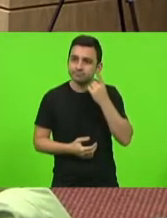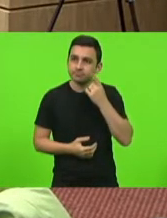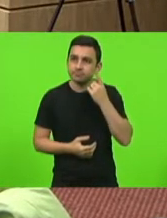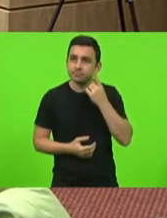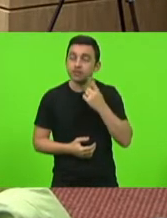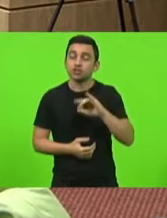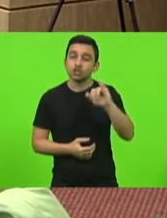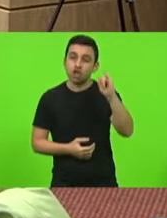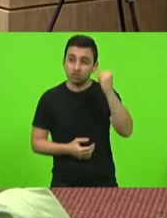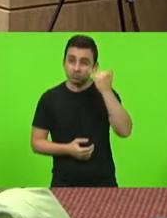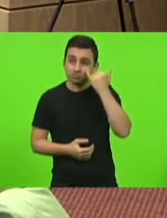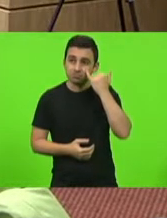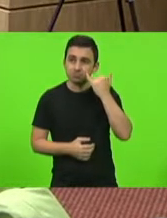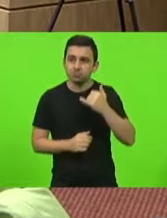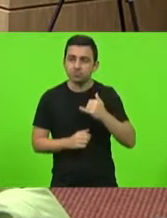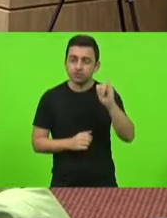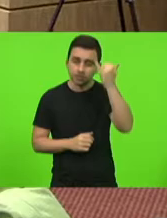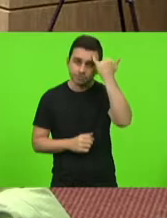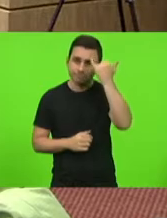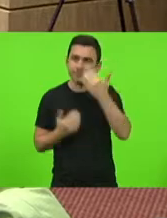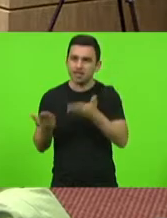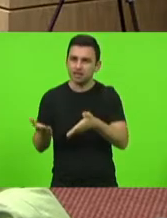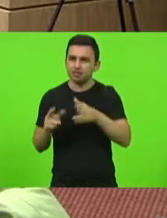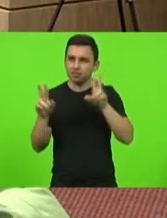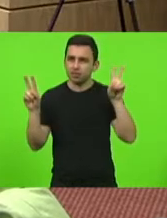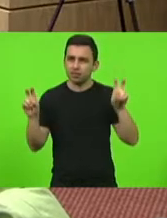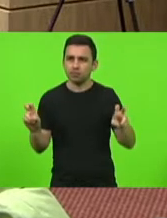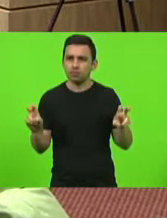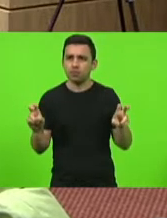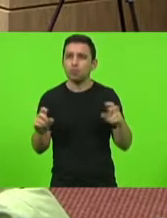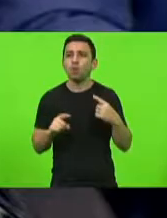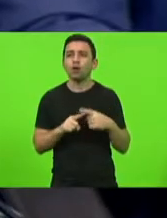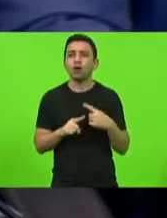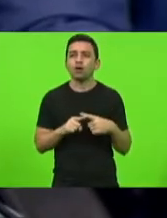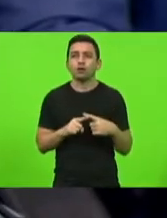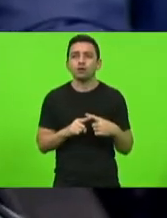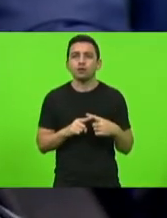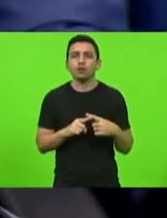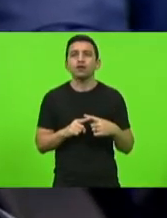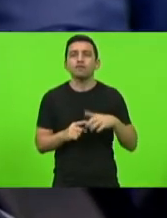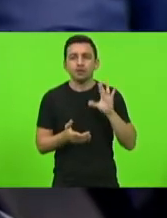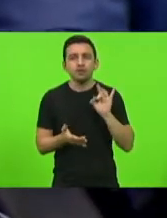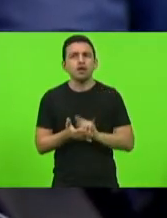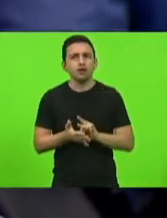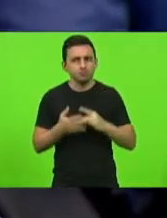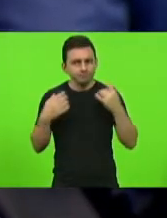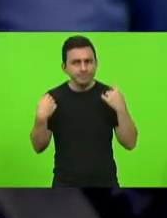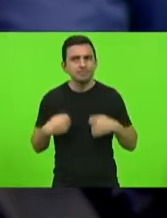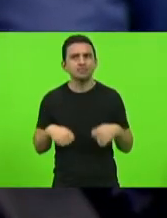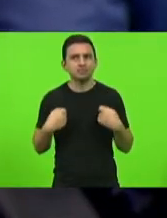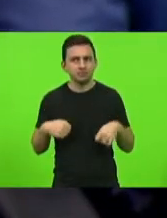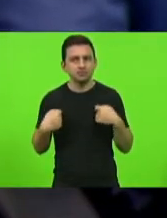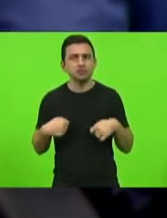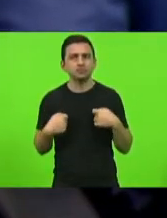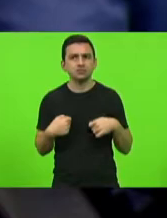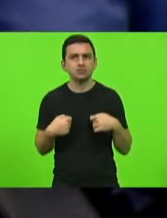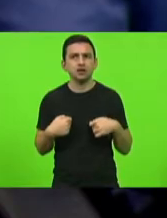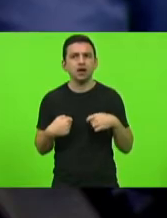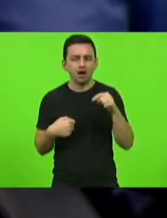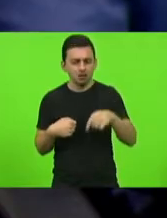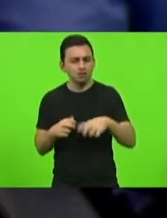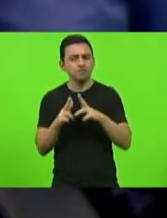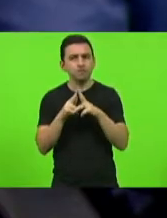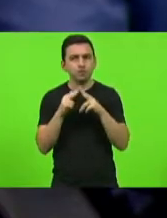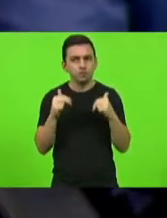Jair pelo tema, por conta que realmente ele é muito necessário, se faz muito necessário. Aqui em